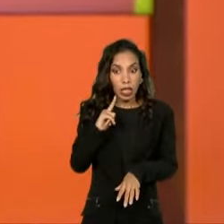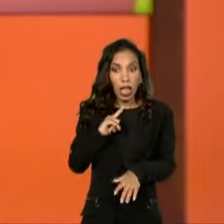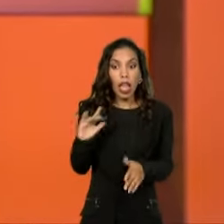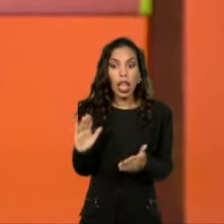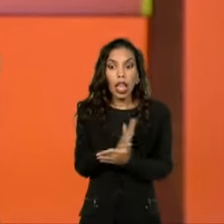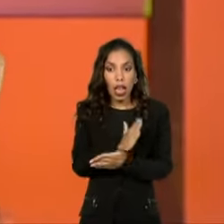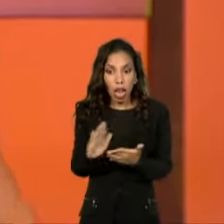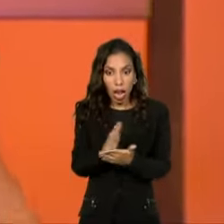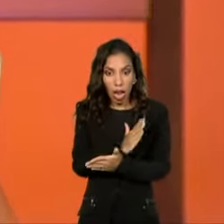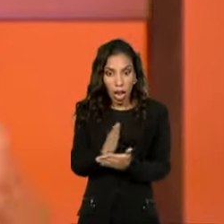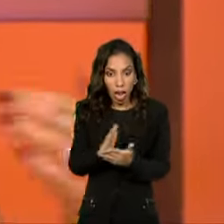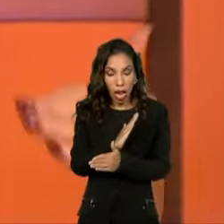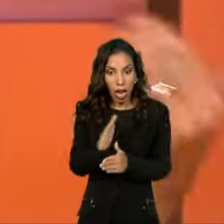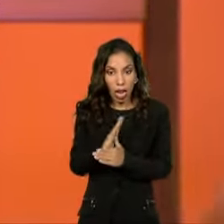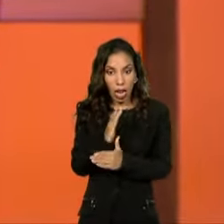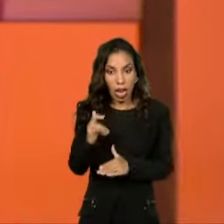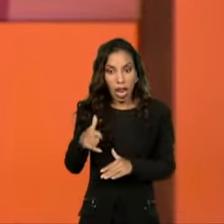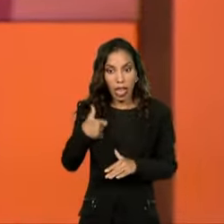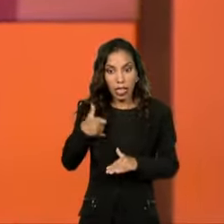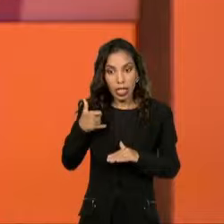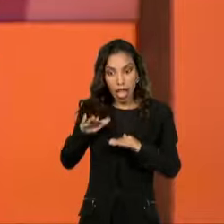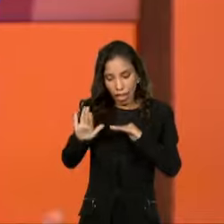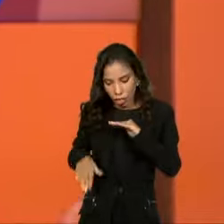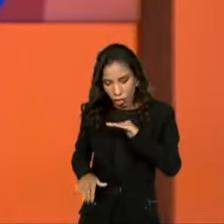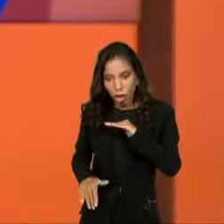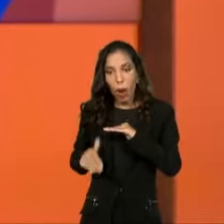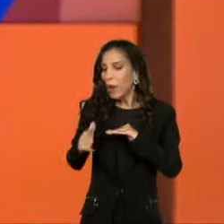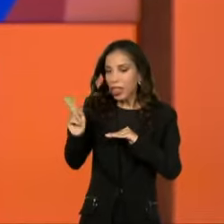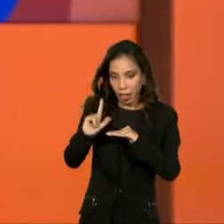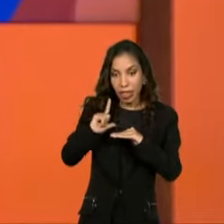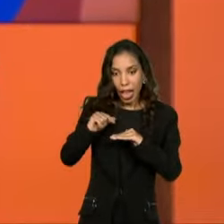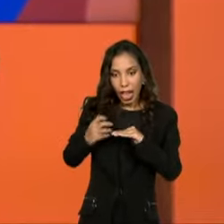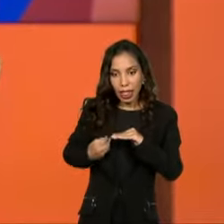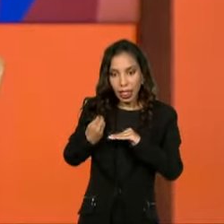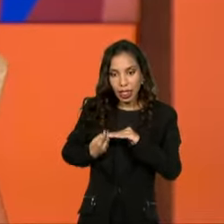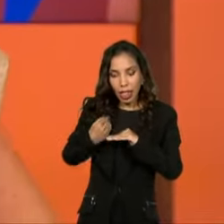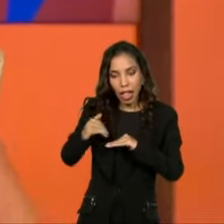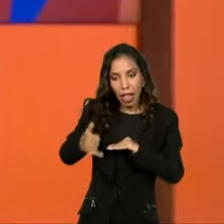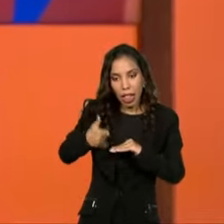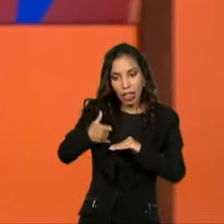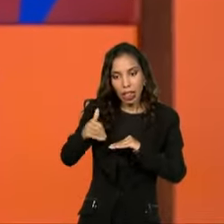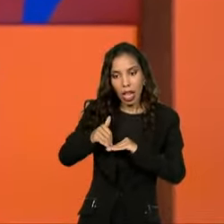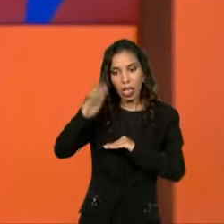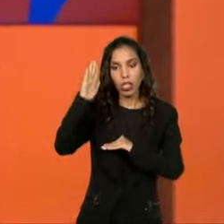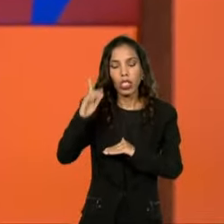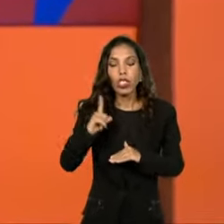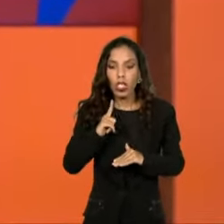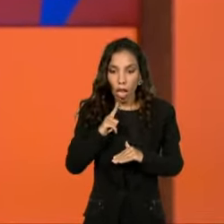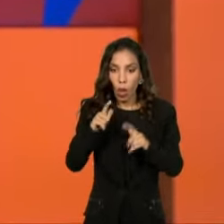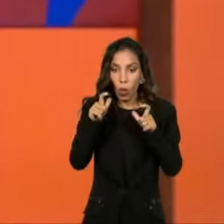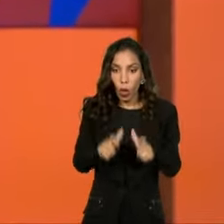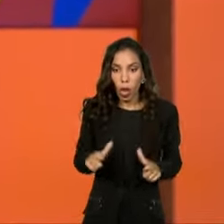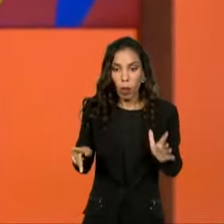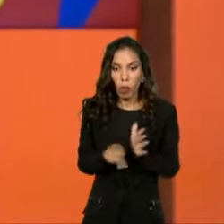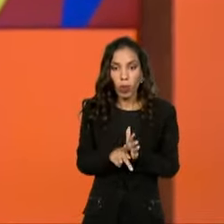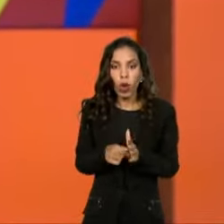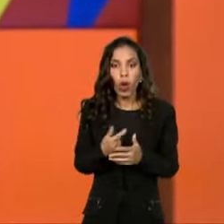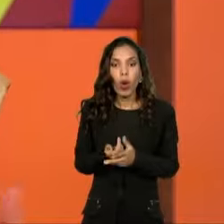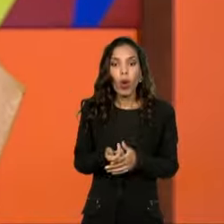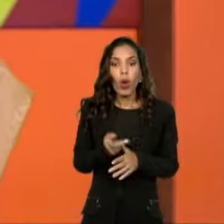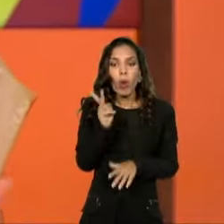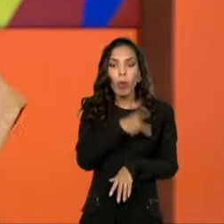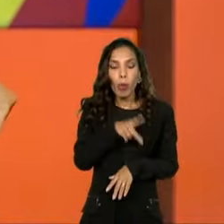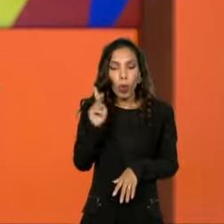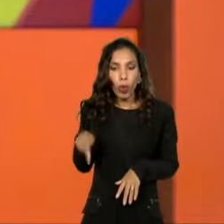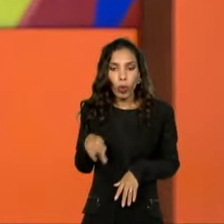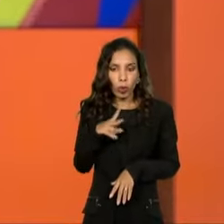estão começando fora da idade habitual, né? Eu acho que seria o ideal, né? É, acho que não precisa chegar ao ponto de ter um